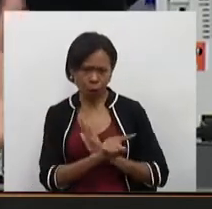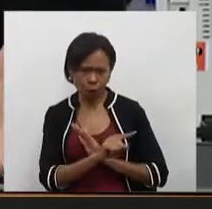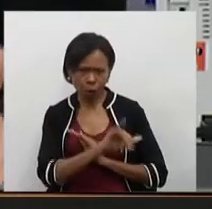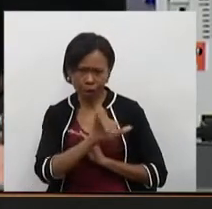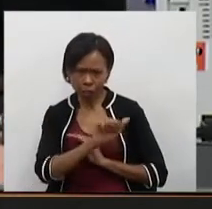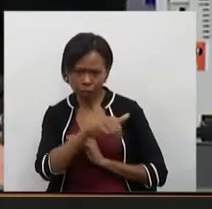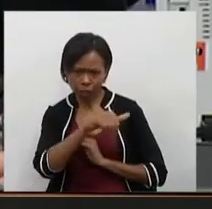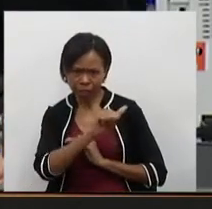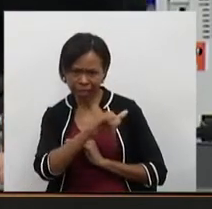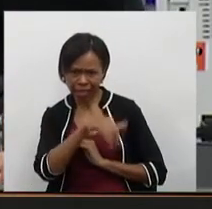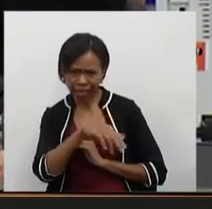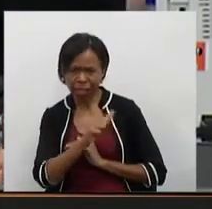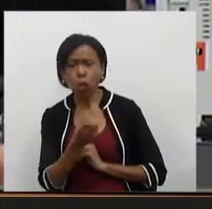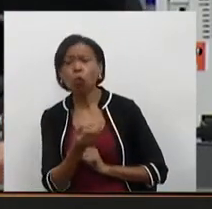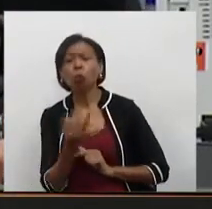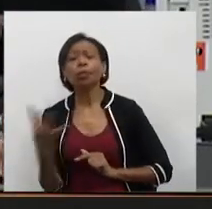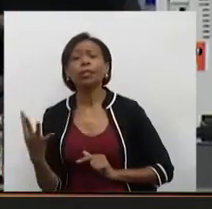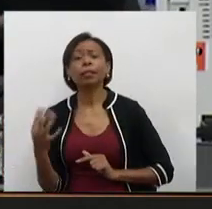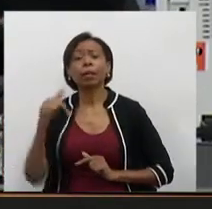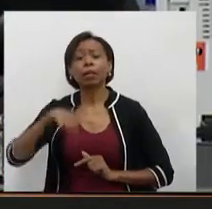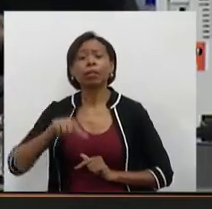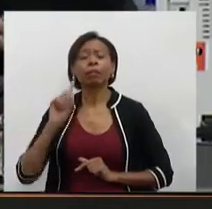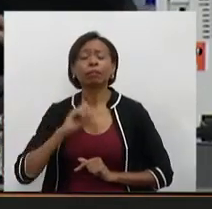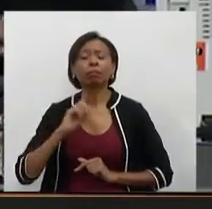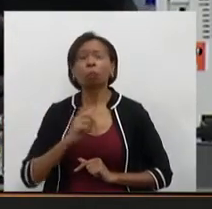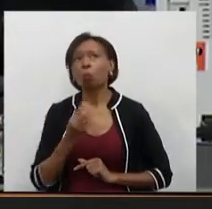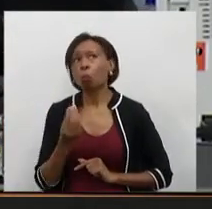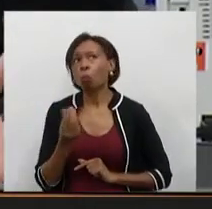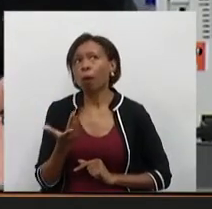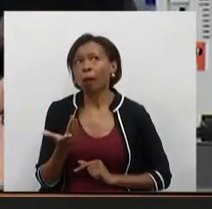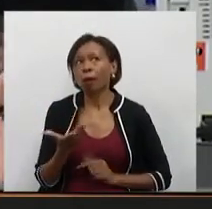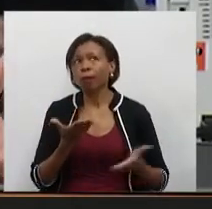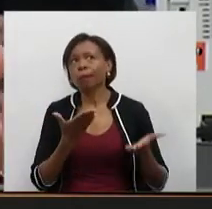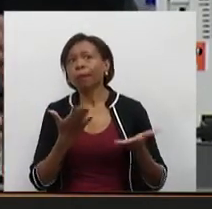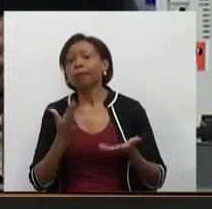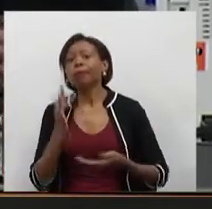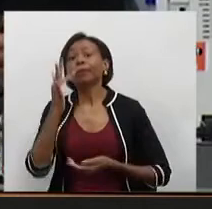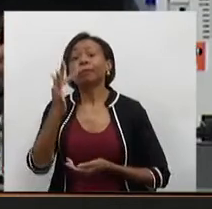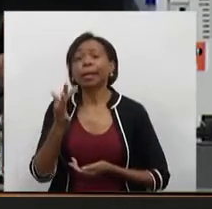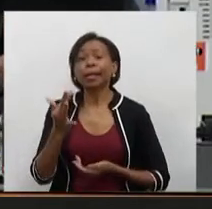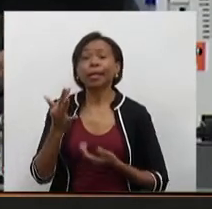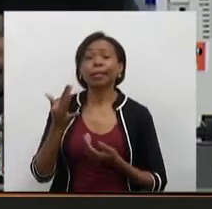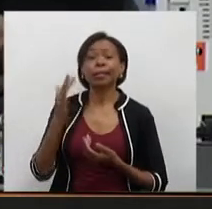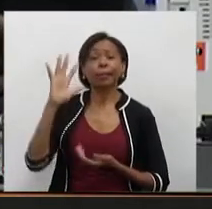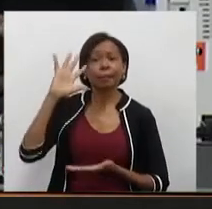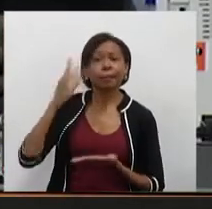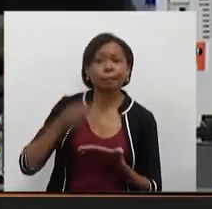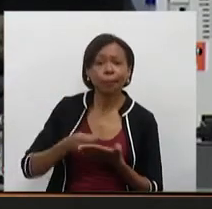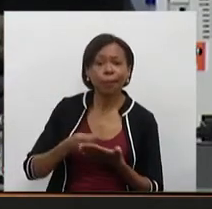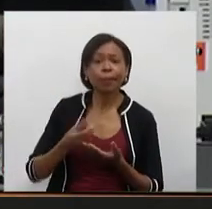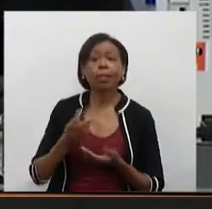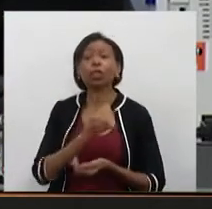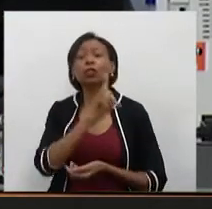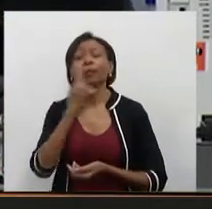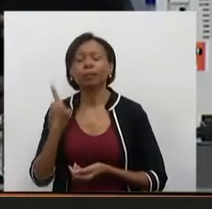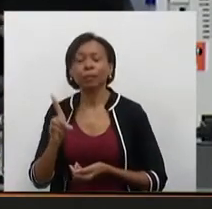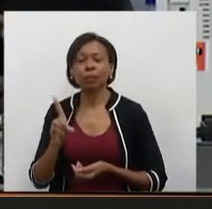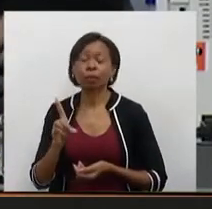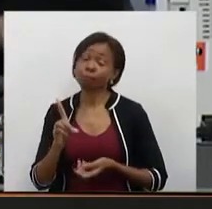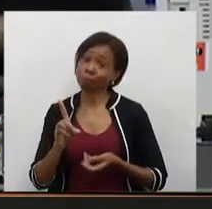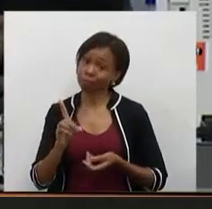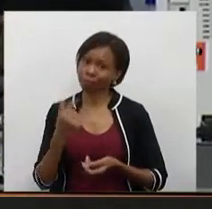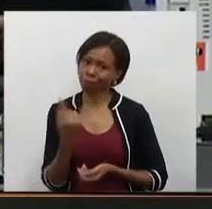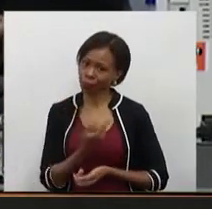esse quantitativo em Minas Gerais, né? E quando isso for autorizado, como é que vai chegar? Quando que é? Então, nós temos que nos